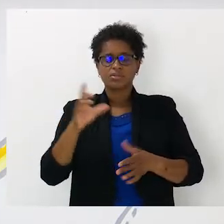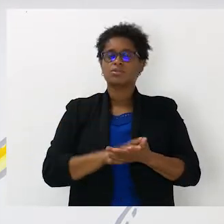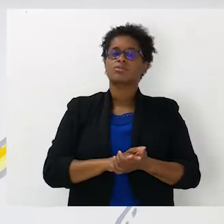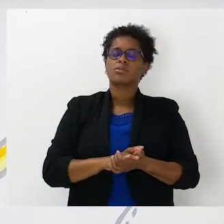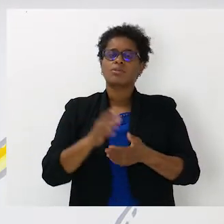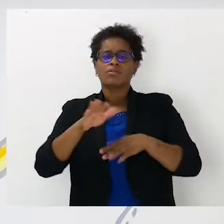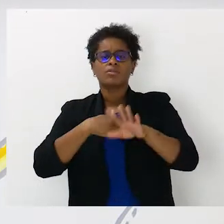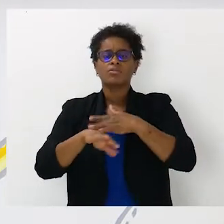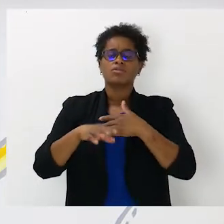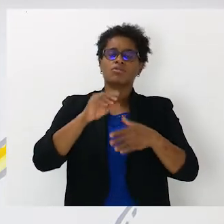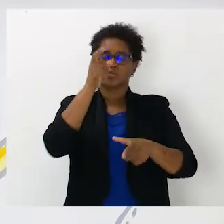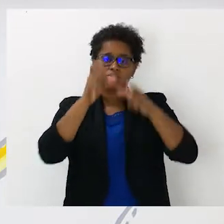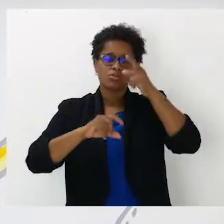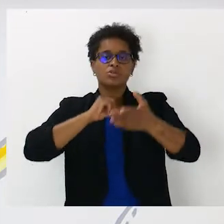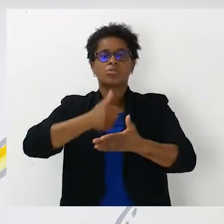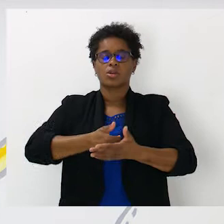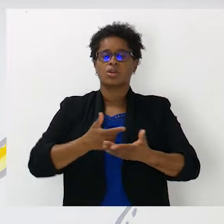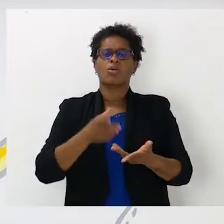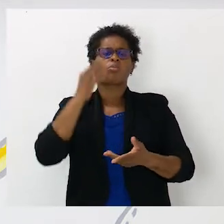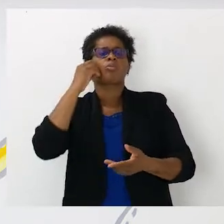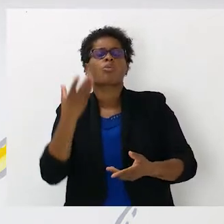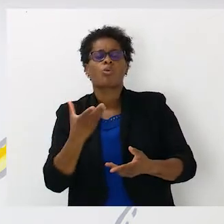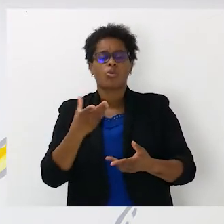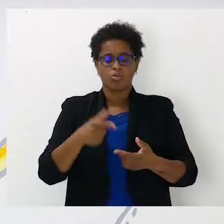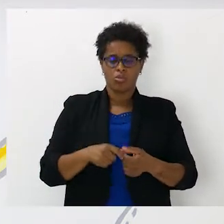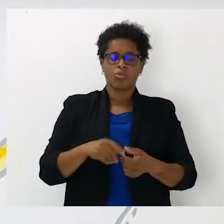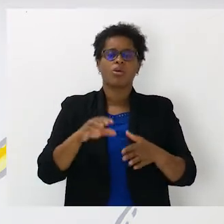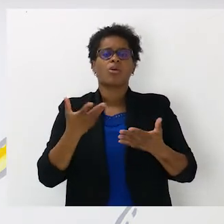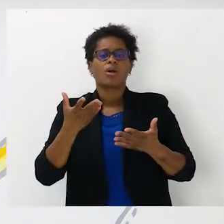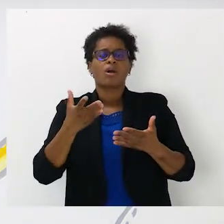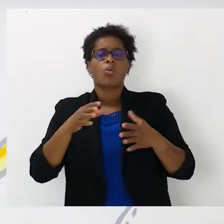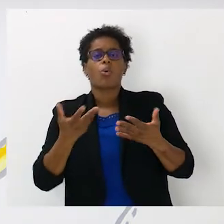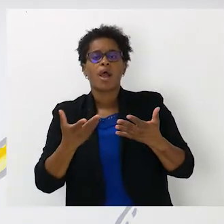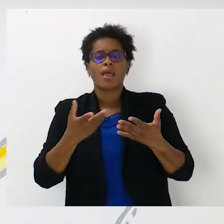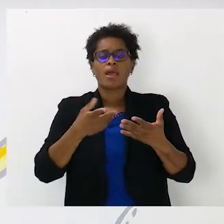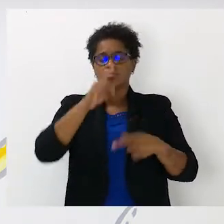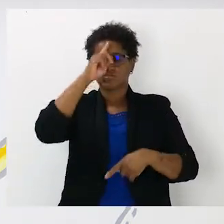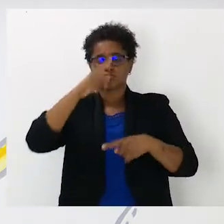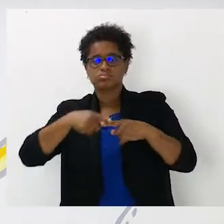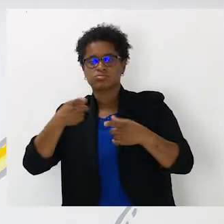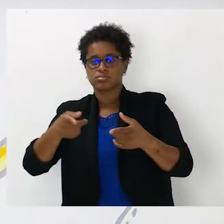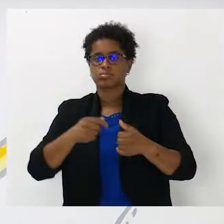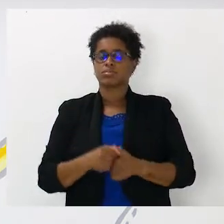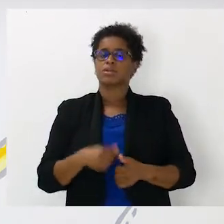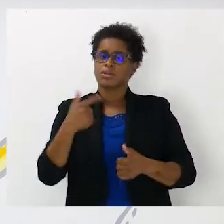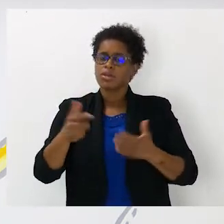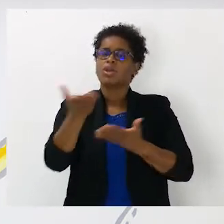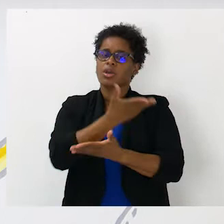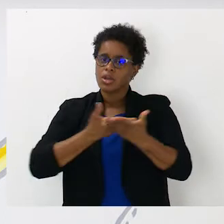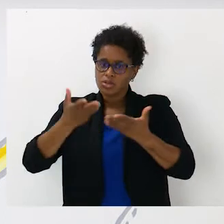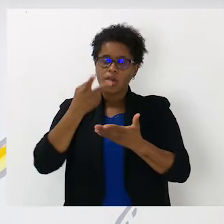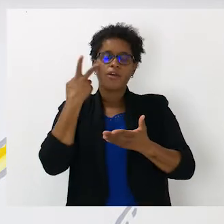seus mortos. Qual era a finalidade que tinham em relação à